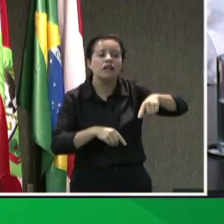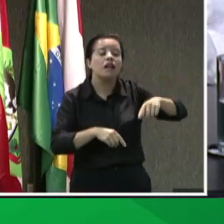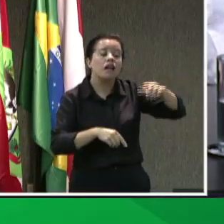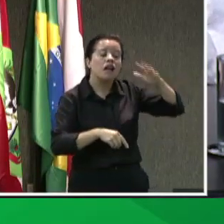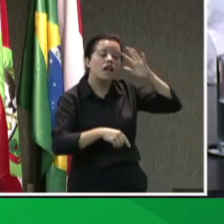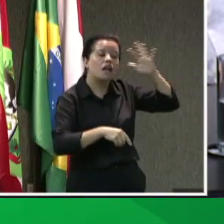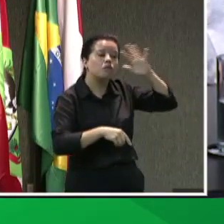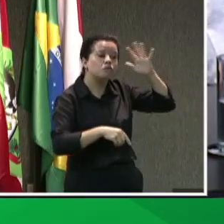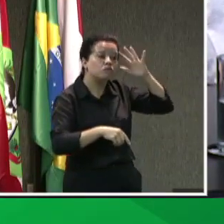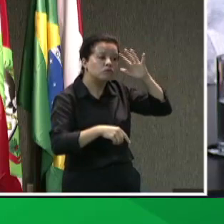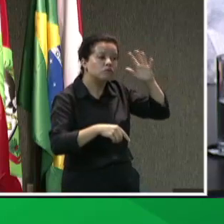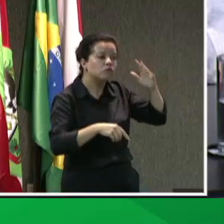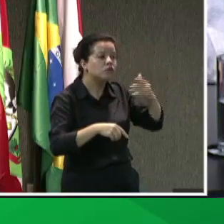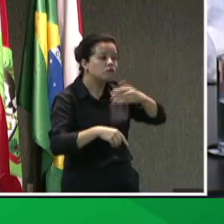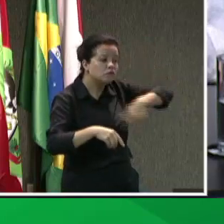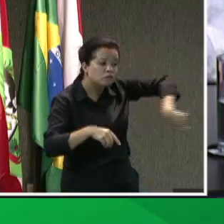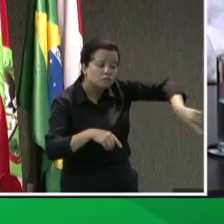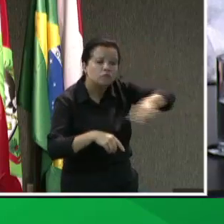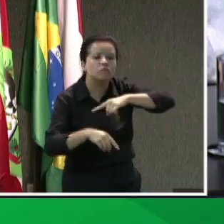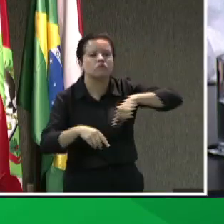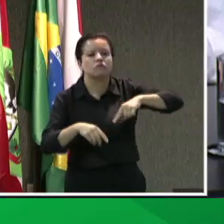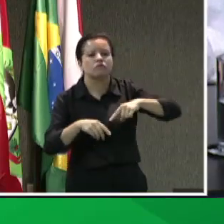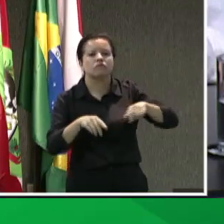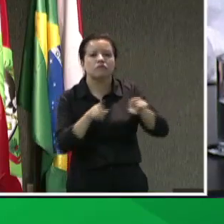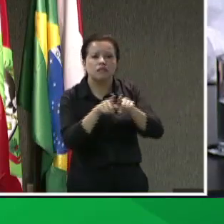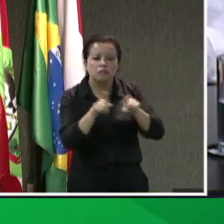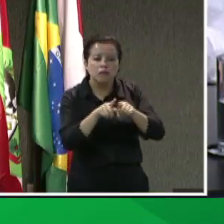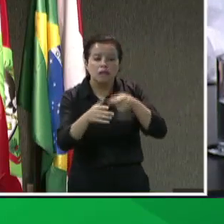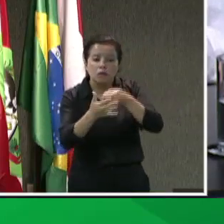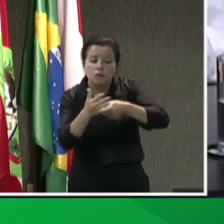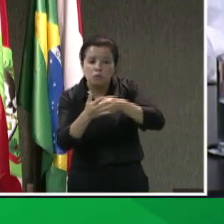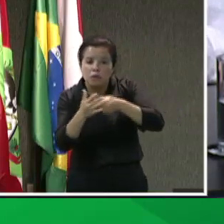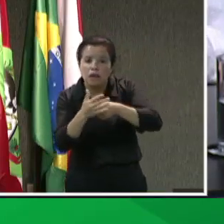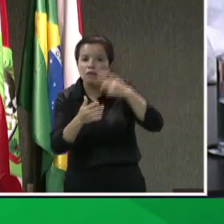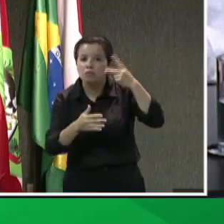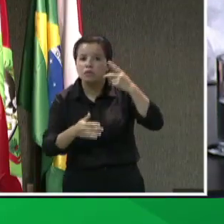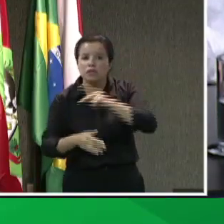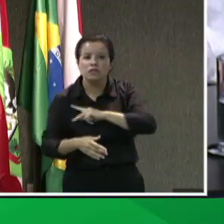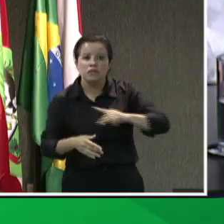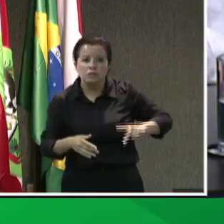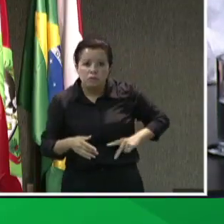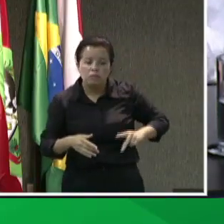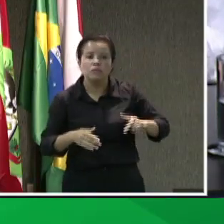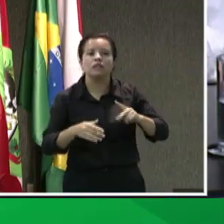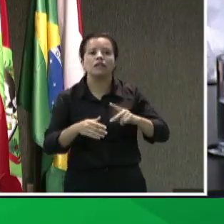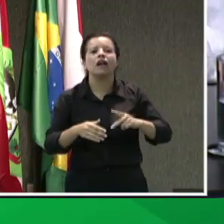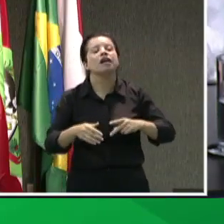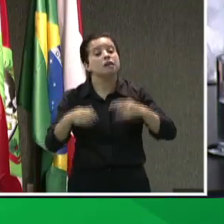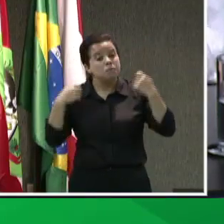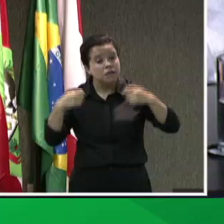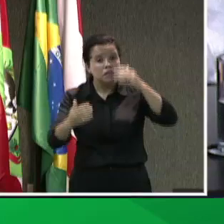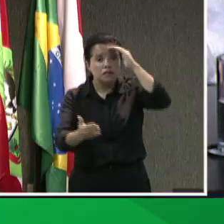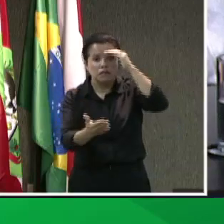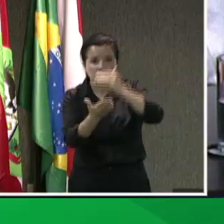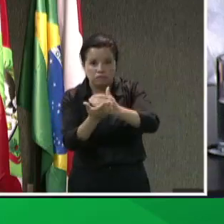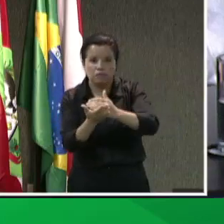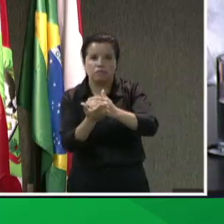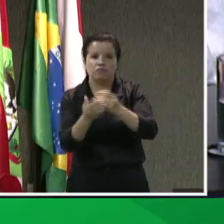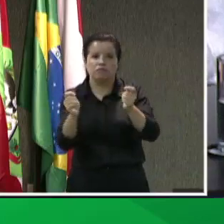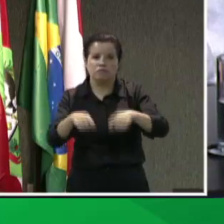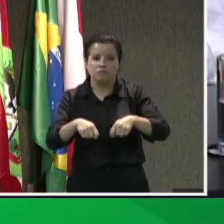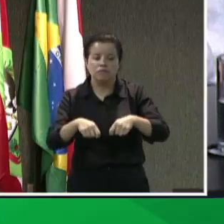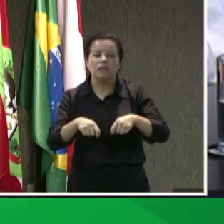nosso, de cobrar como política pública, seja, na sua essência, cumprido. Além do que nós temos